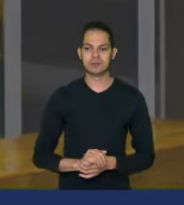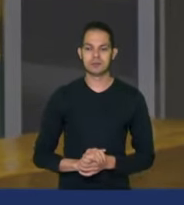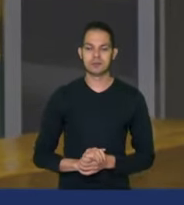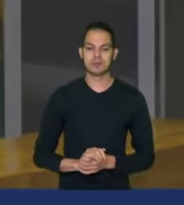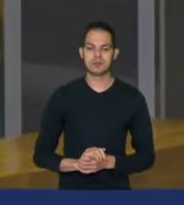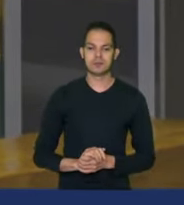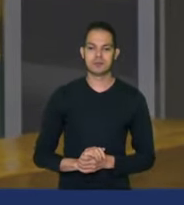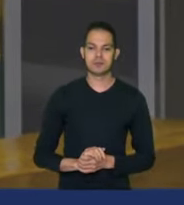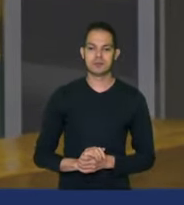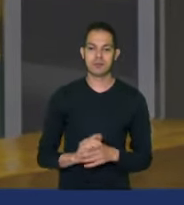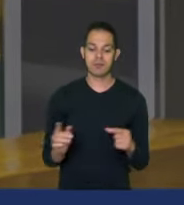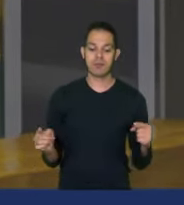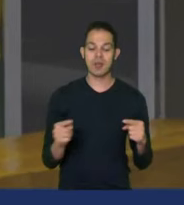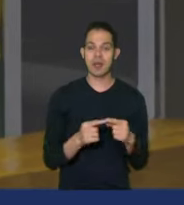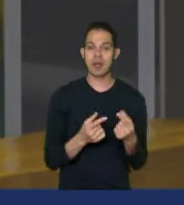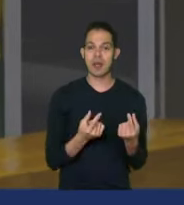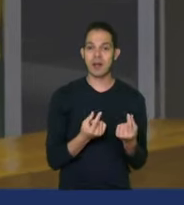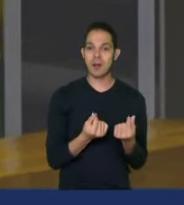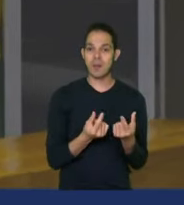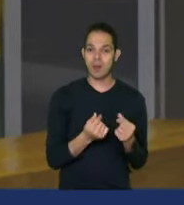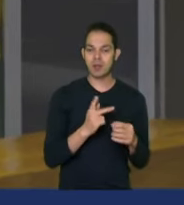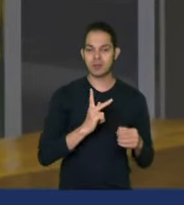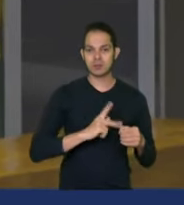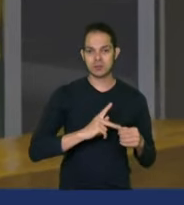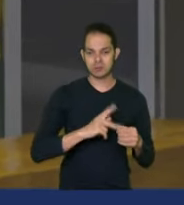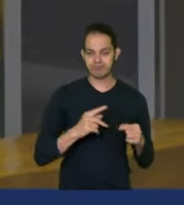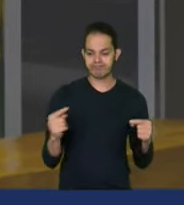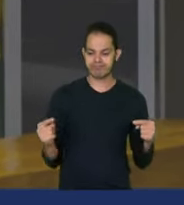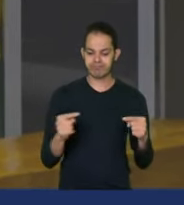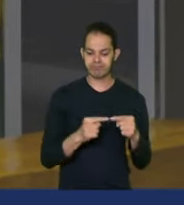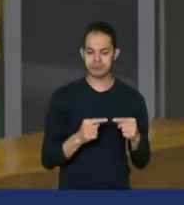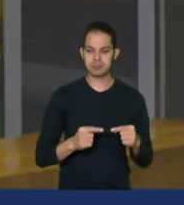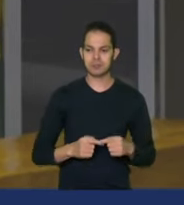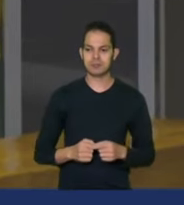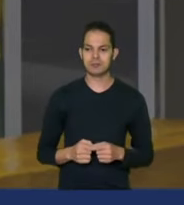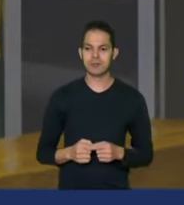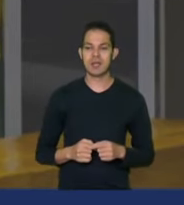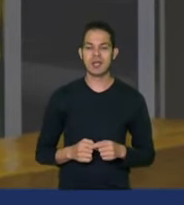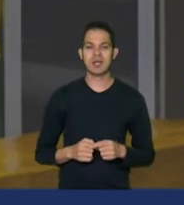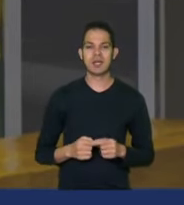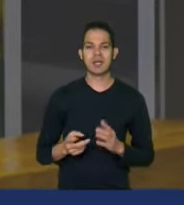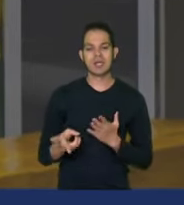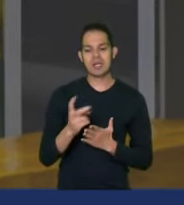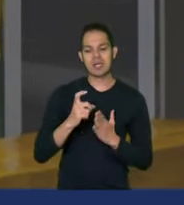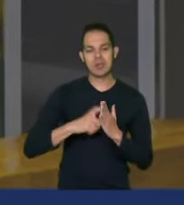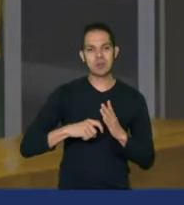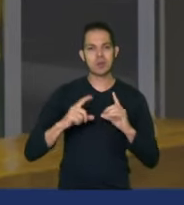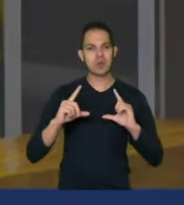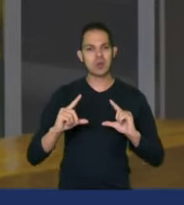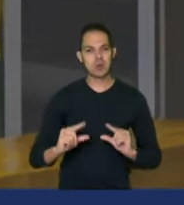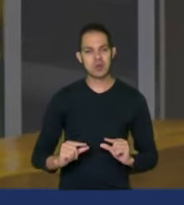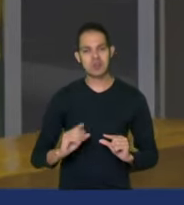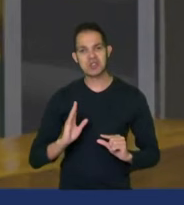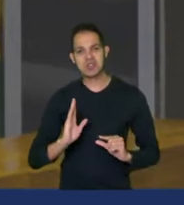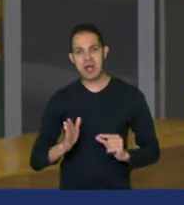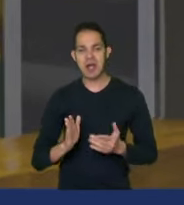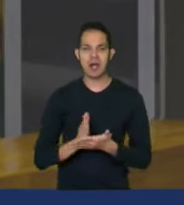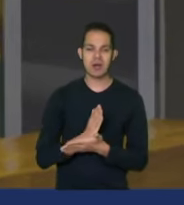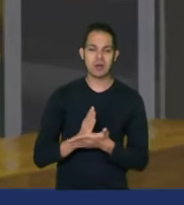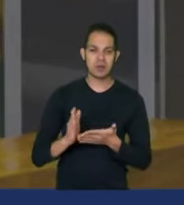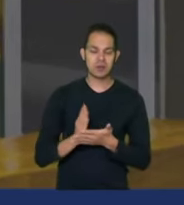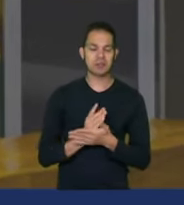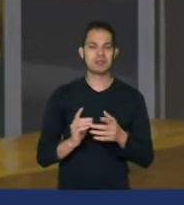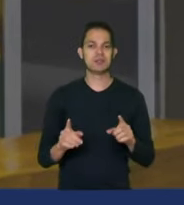à política de preços da Petrobras. Já houve redução de tributos, algumas proposições avançam